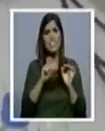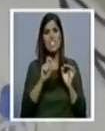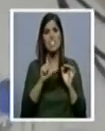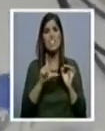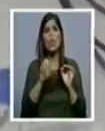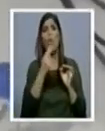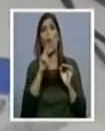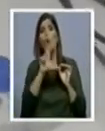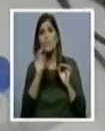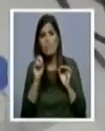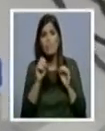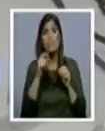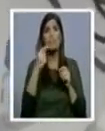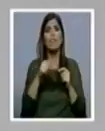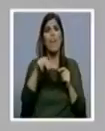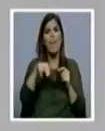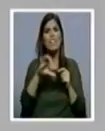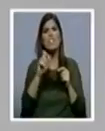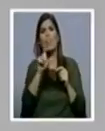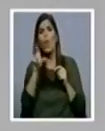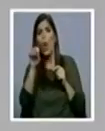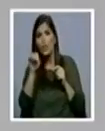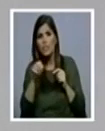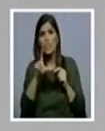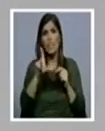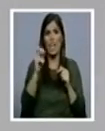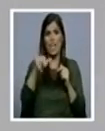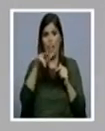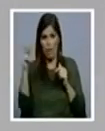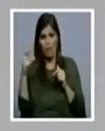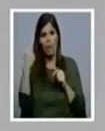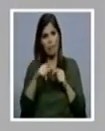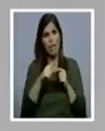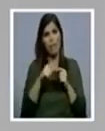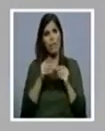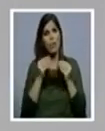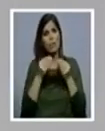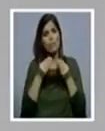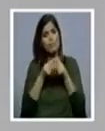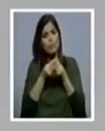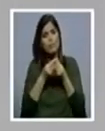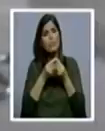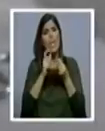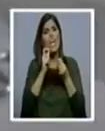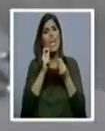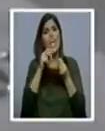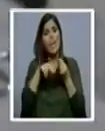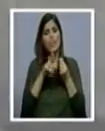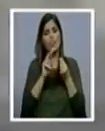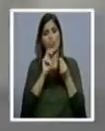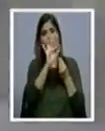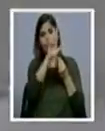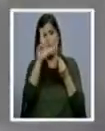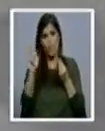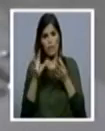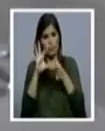celulose, lanina e hemicelulose, as cascas de banana são ricas em grupos funcionais com enxofre. Estes grupos